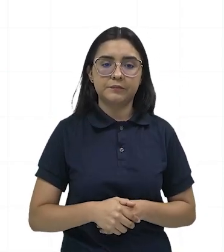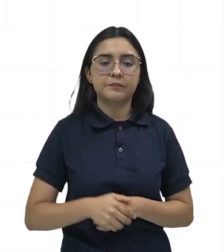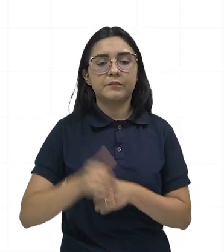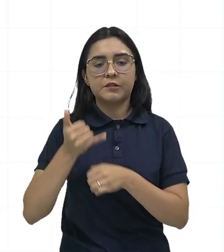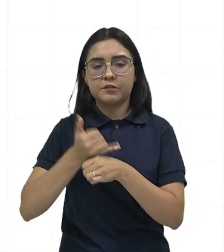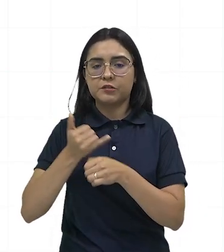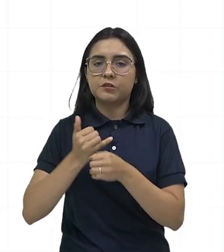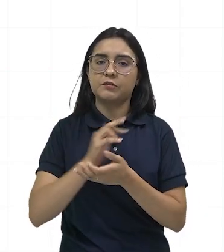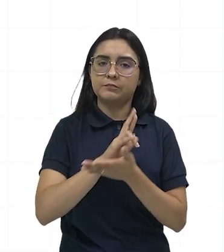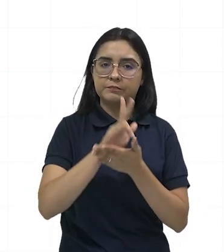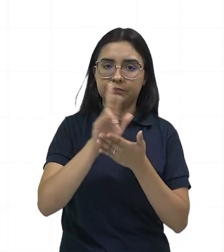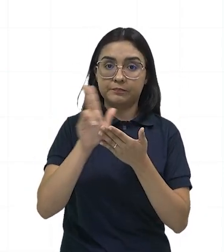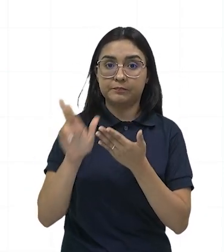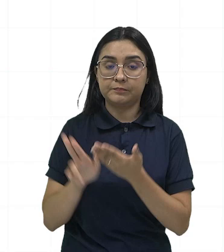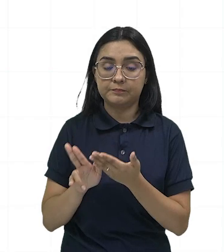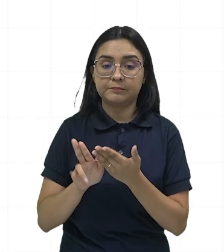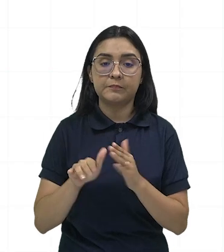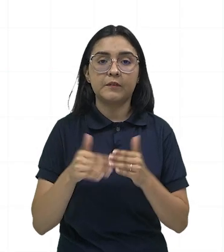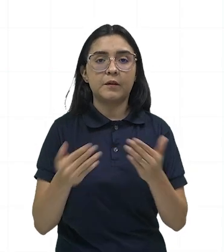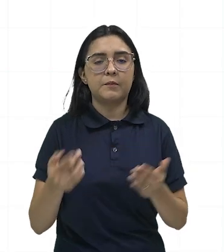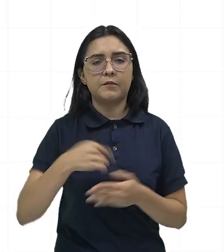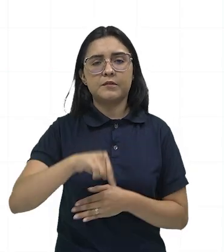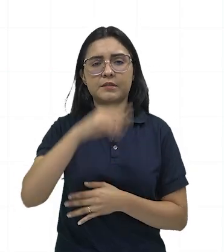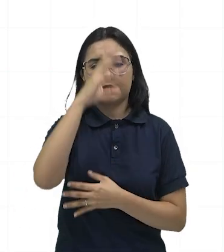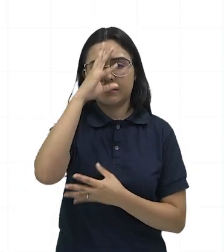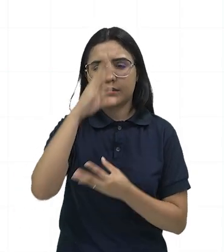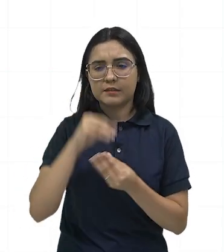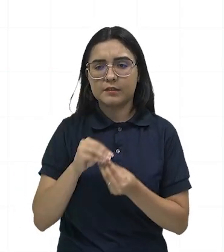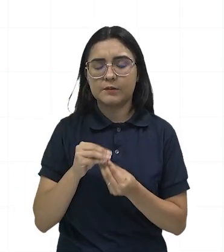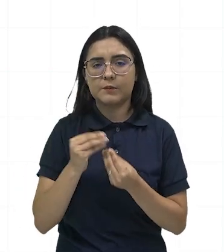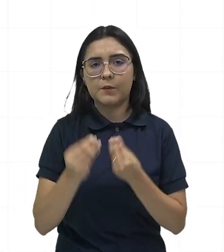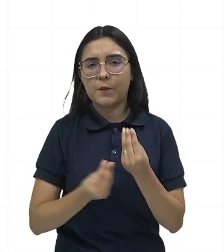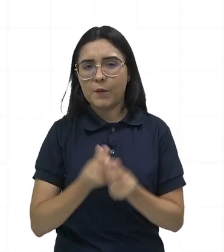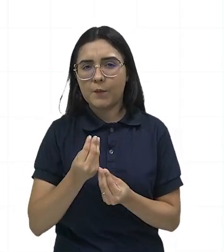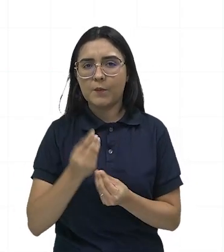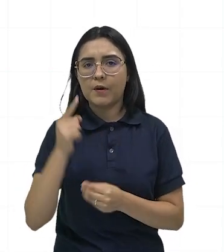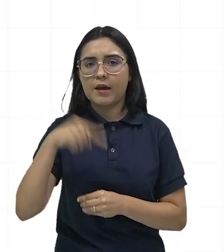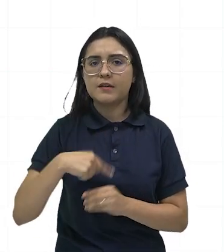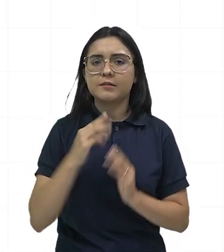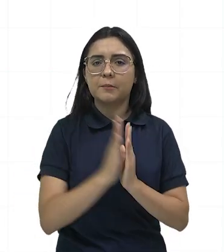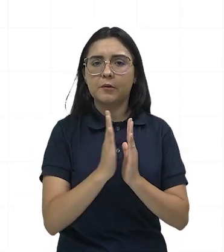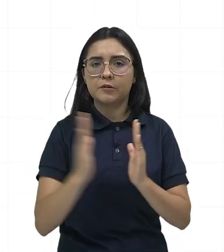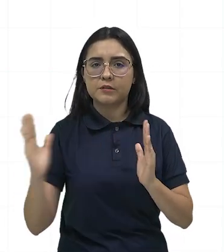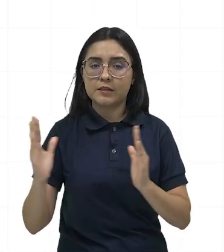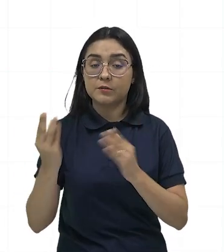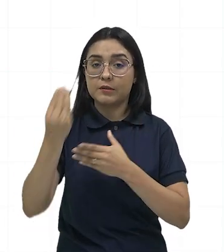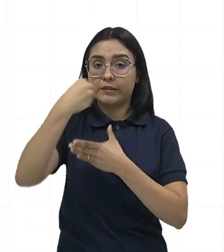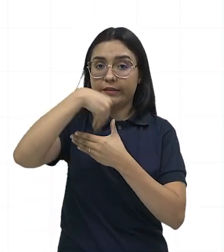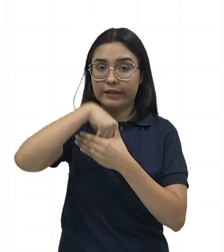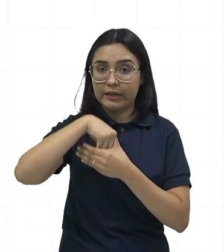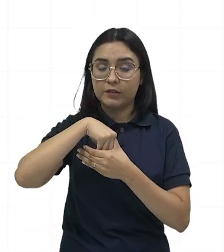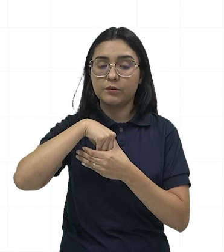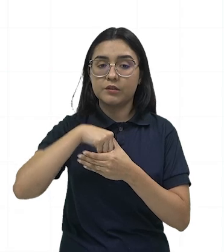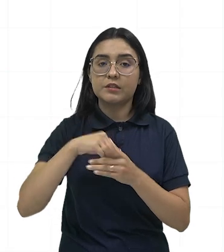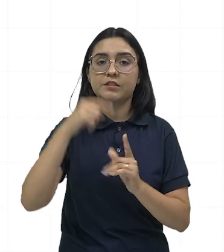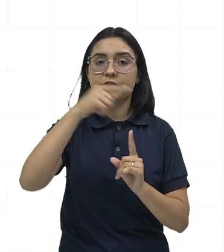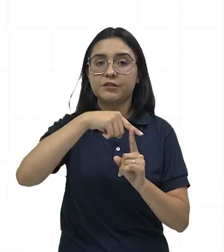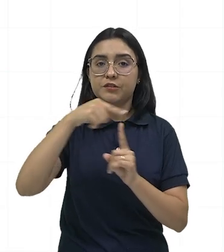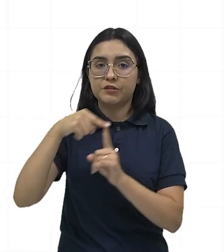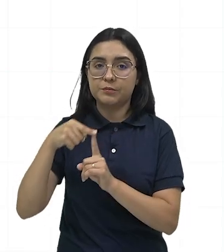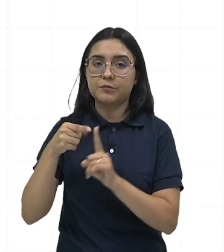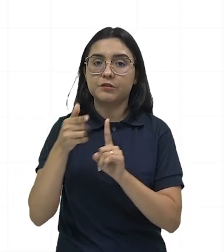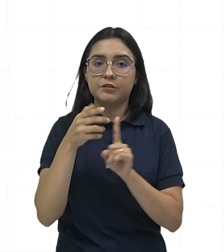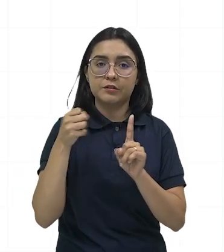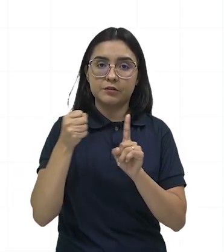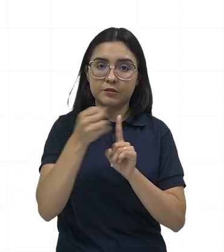e outros. E para que vocês entendam melhor como é que funciona, né, internamente esse tipo de